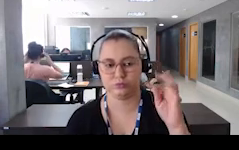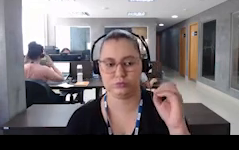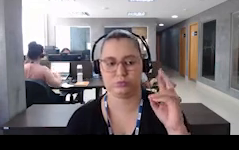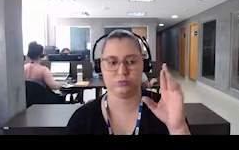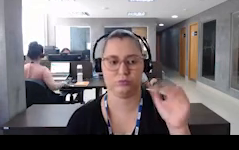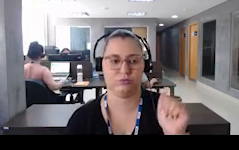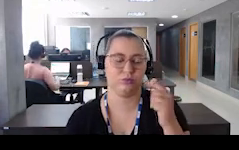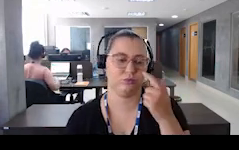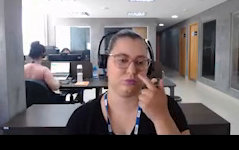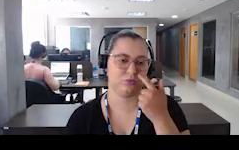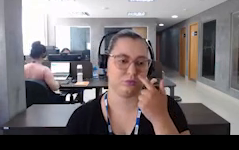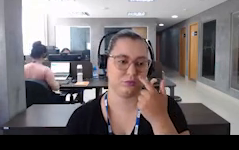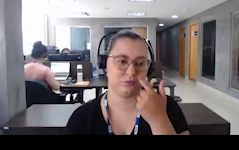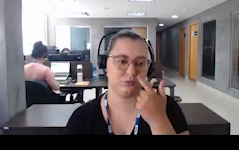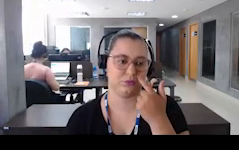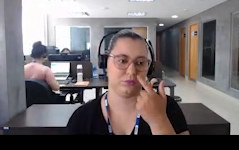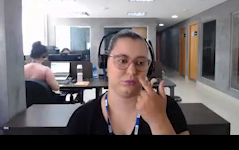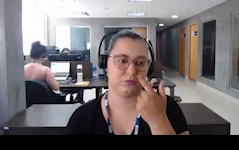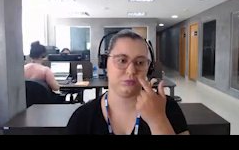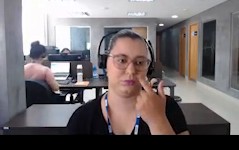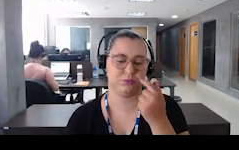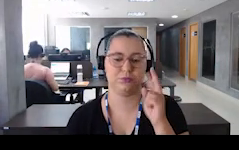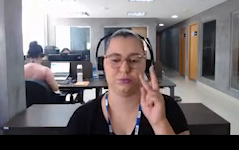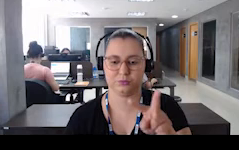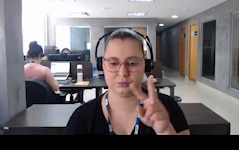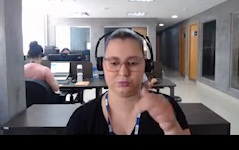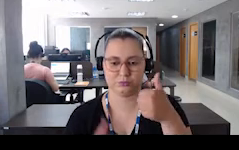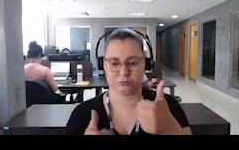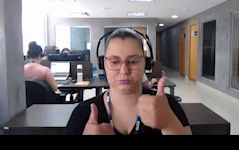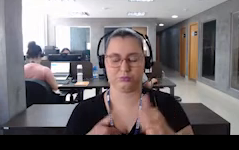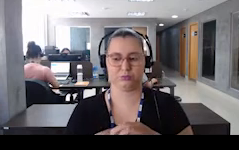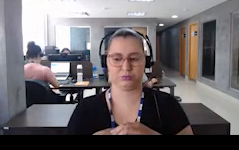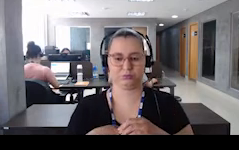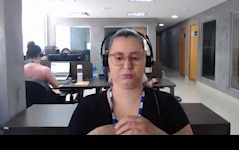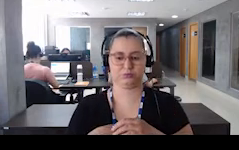aqui no chat para vocês verem.